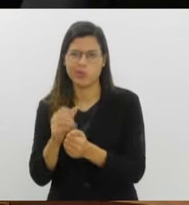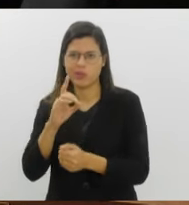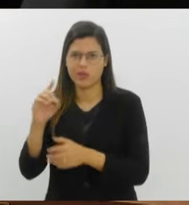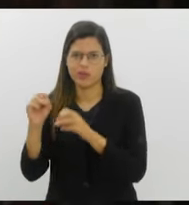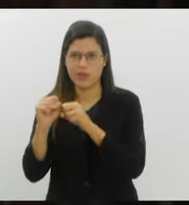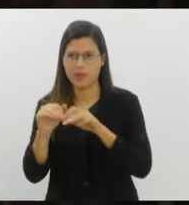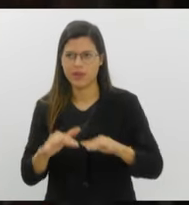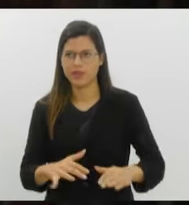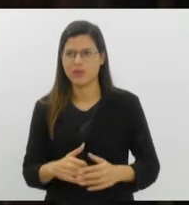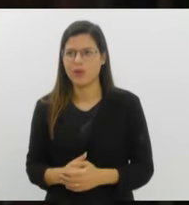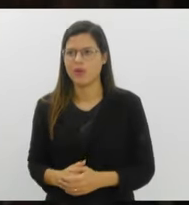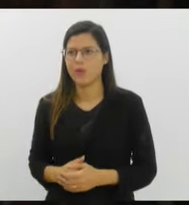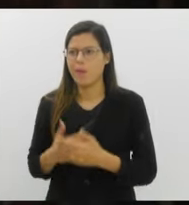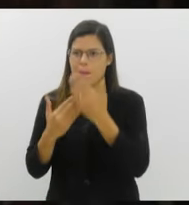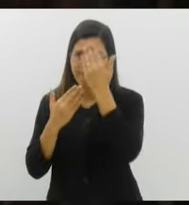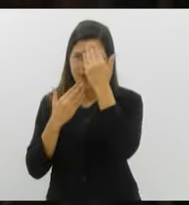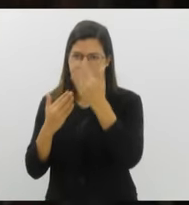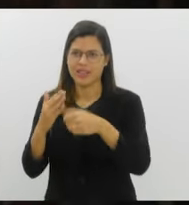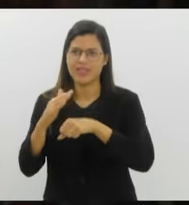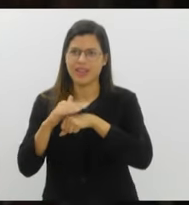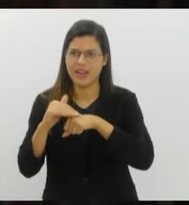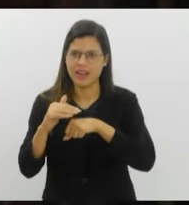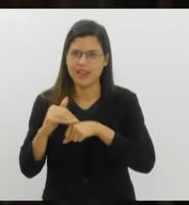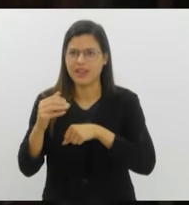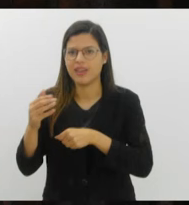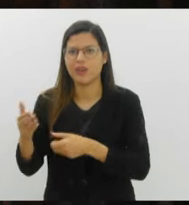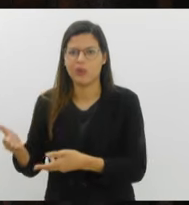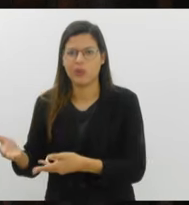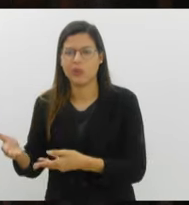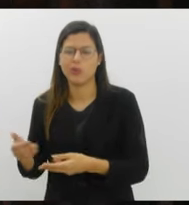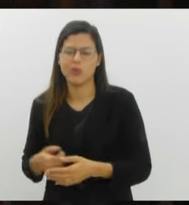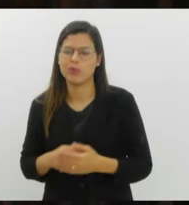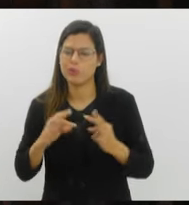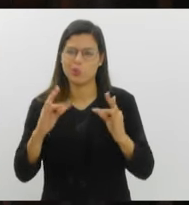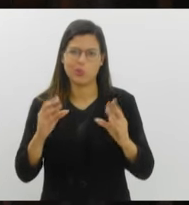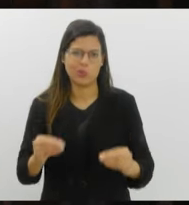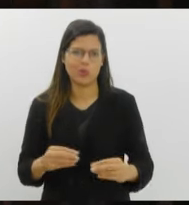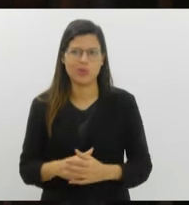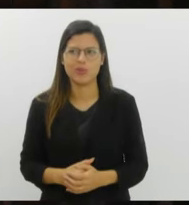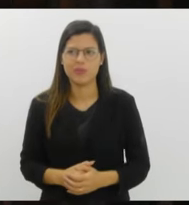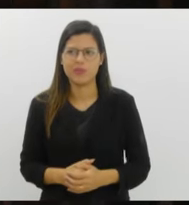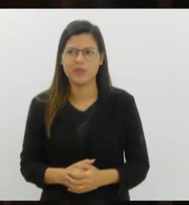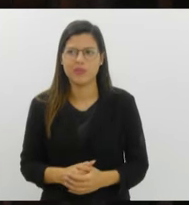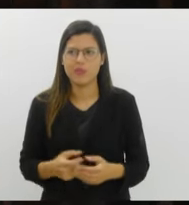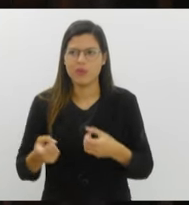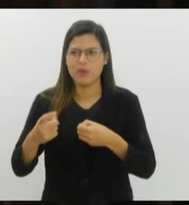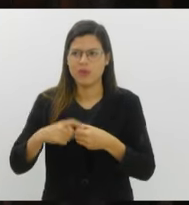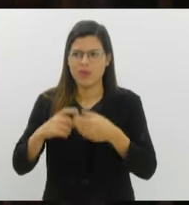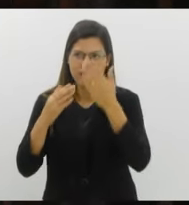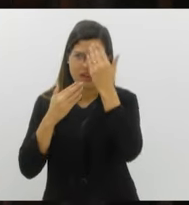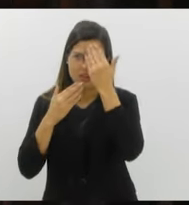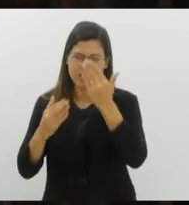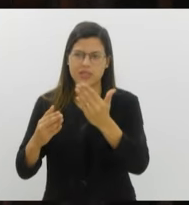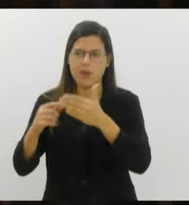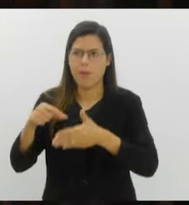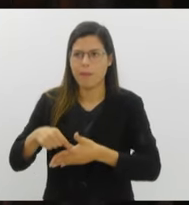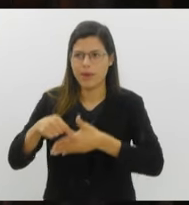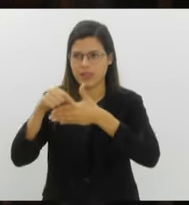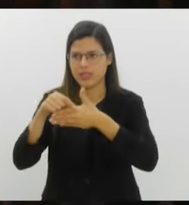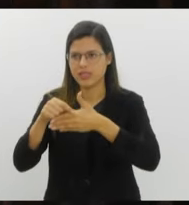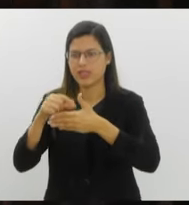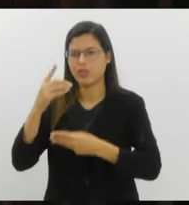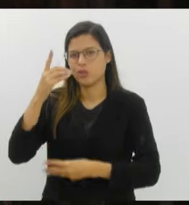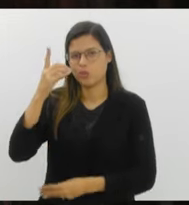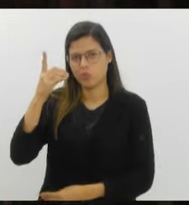ao carinho e receptividade de todos. Retornando aqui, a minha gratidão ao presidente do nosso partido, o